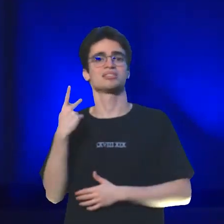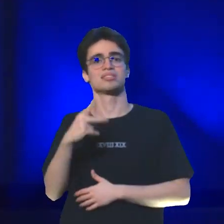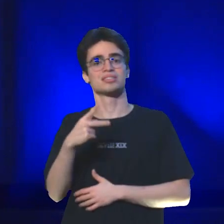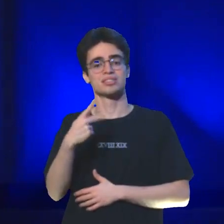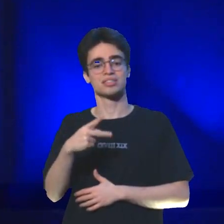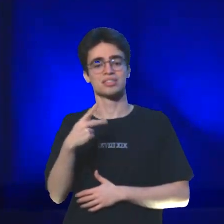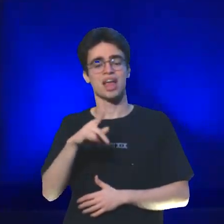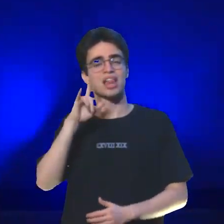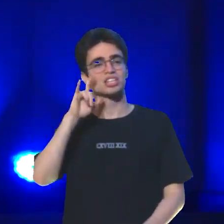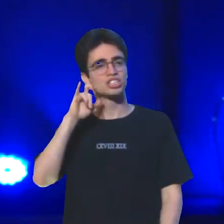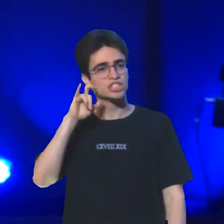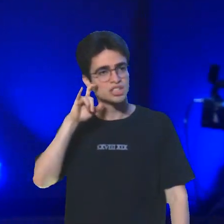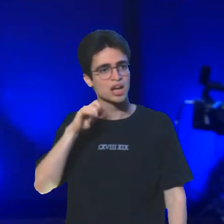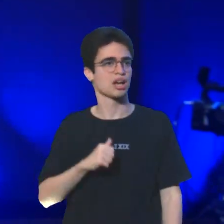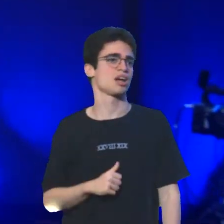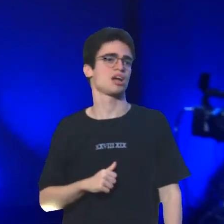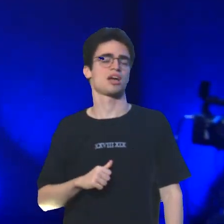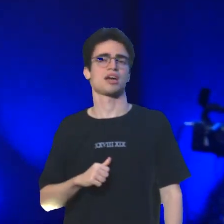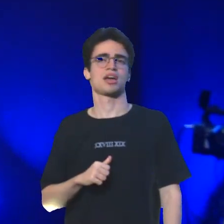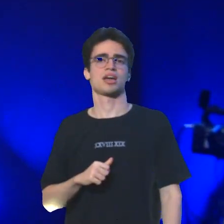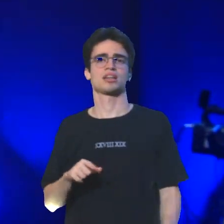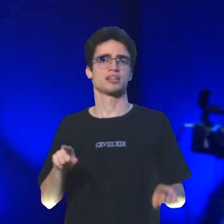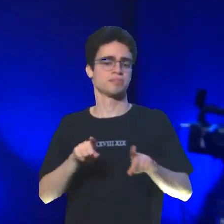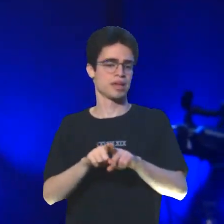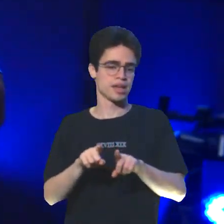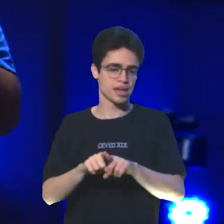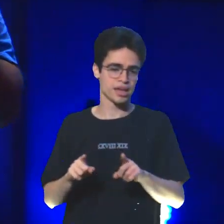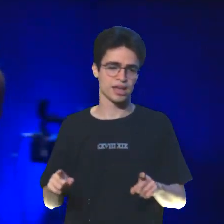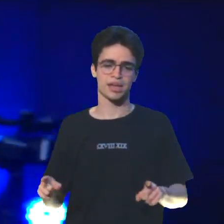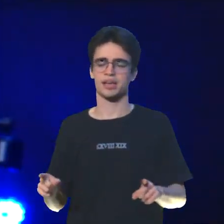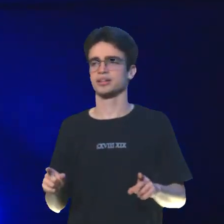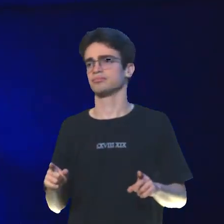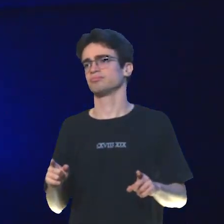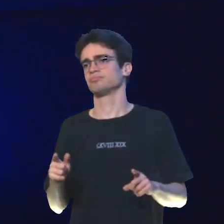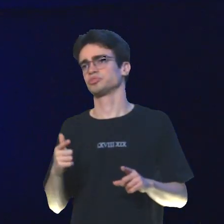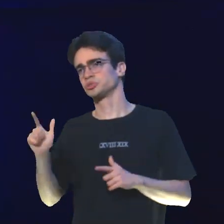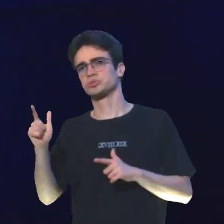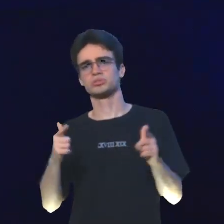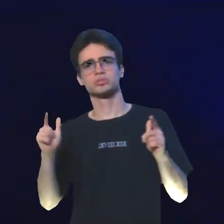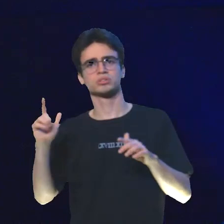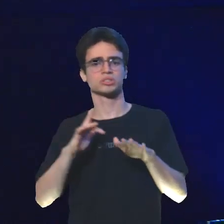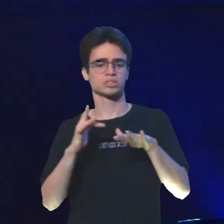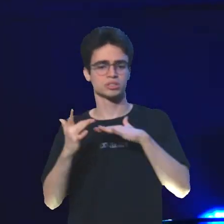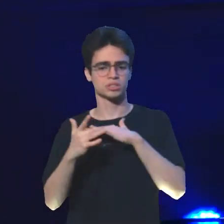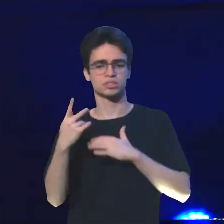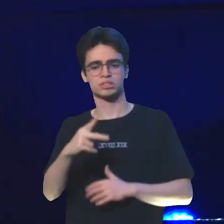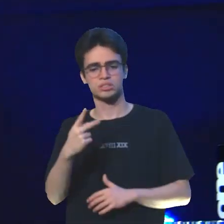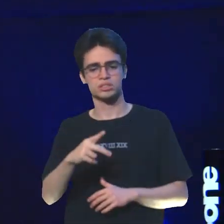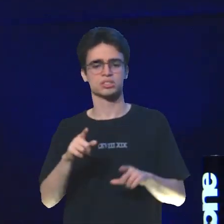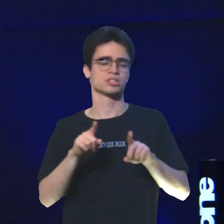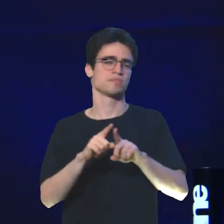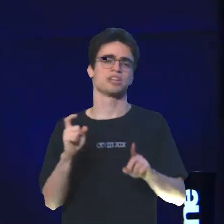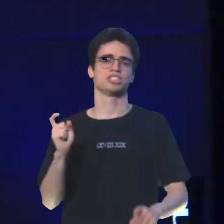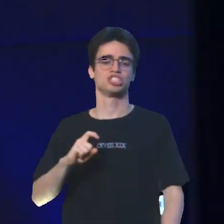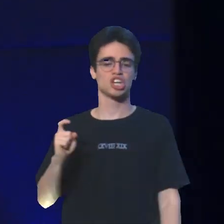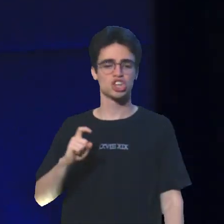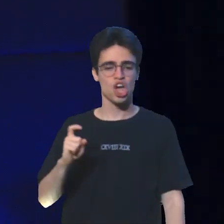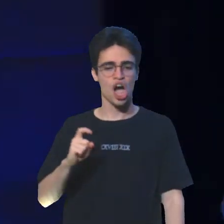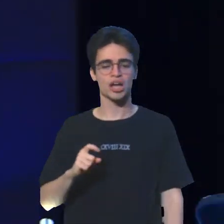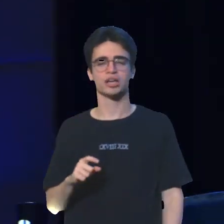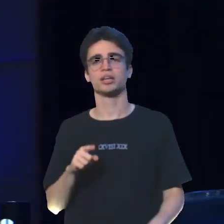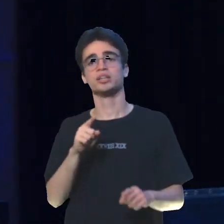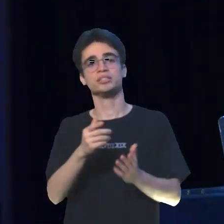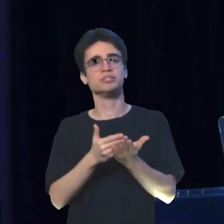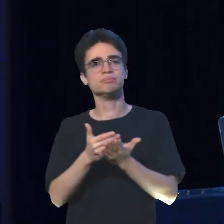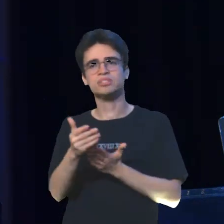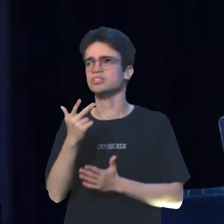página de Instagram, de outras redes sociais que ele tem, do TikTok. E ele começou a